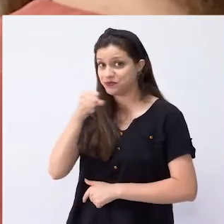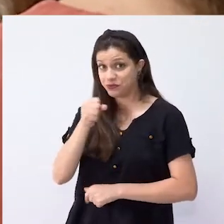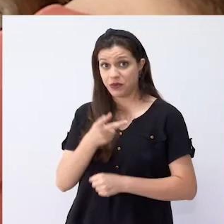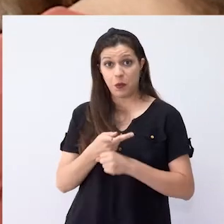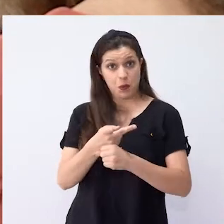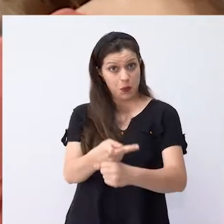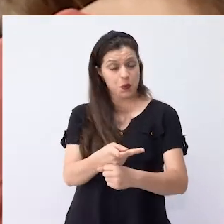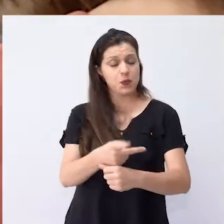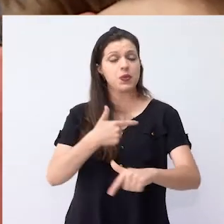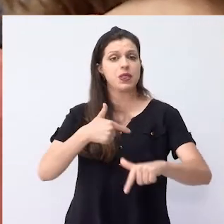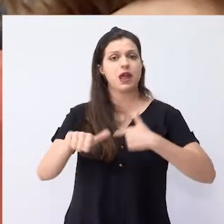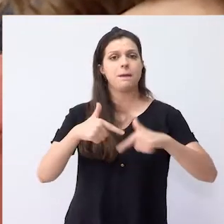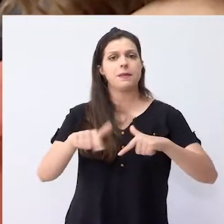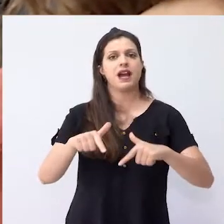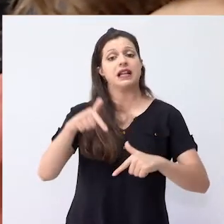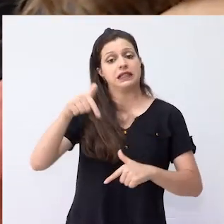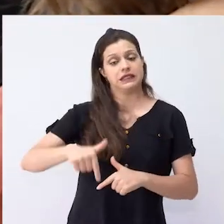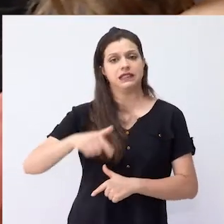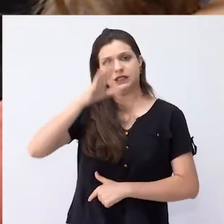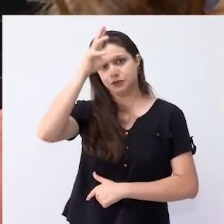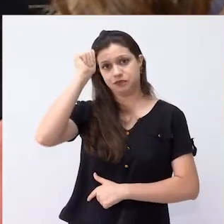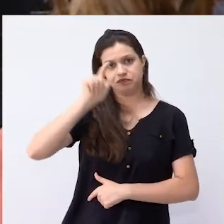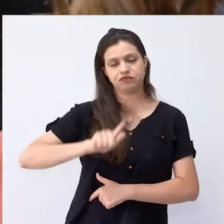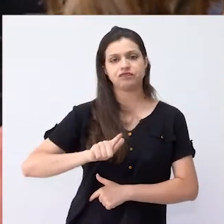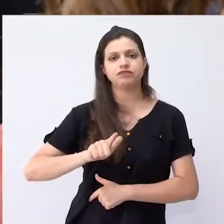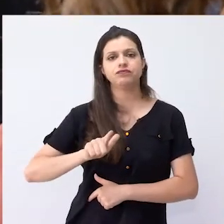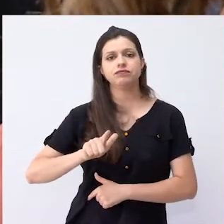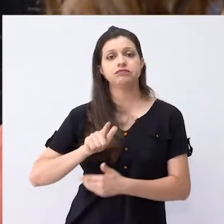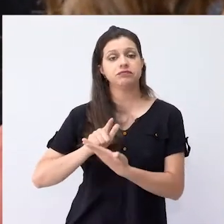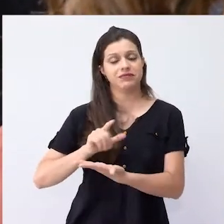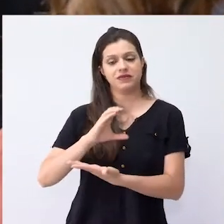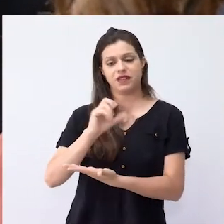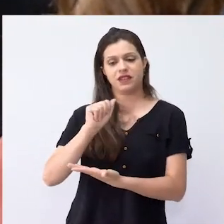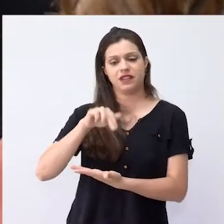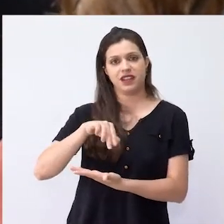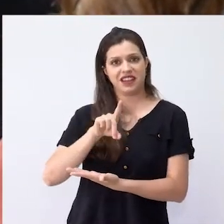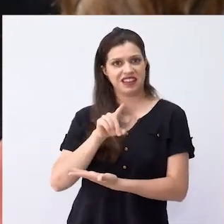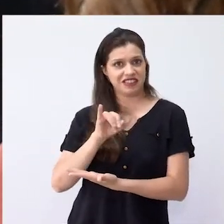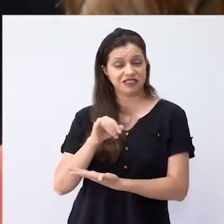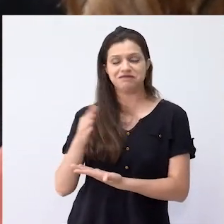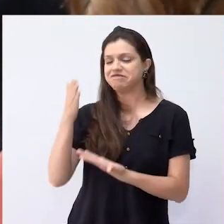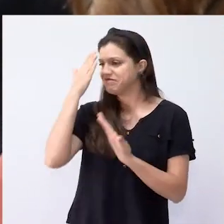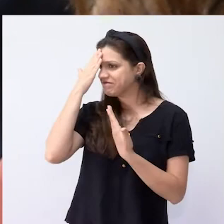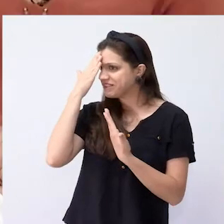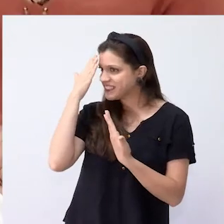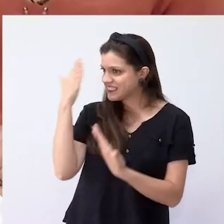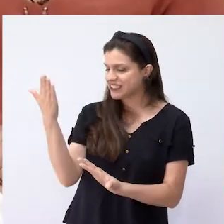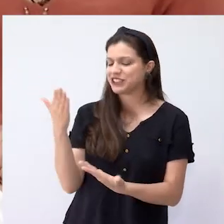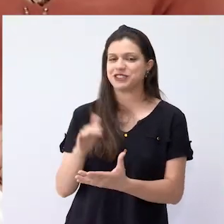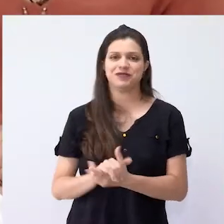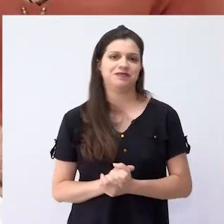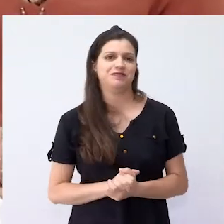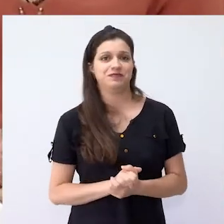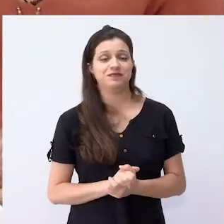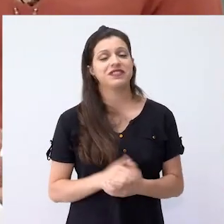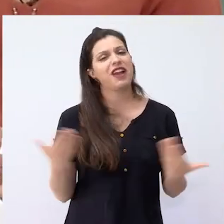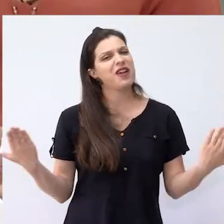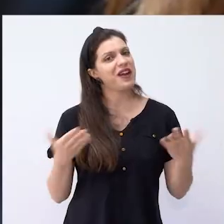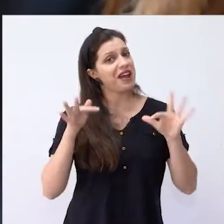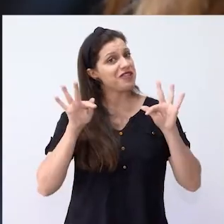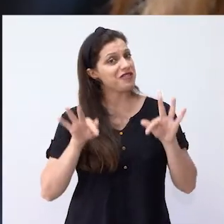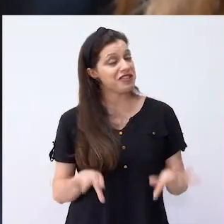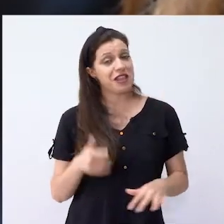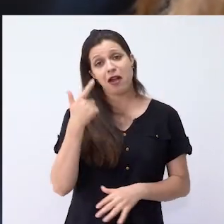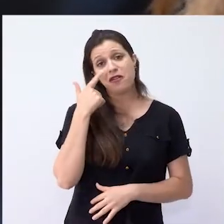nossa entrevistada, a Procuradora do Trabalho daqui de Mato Grosso do Sul, doutora Cândice Arósio, a quem eu agradeço novamente a participação,